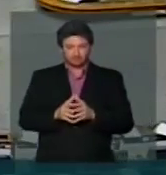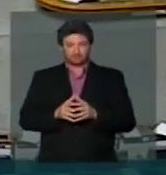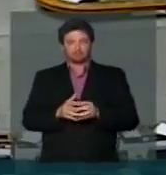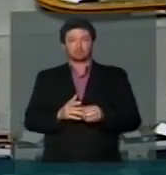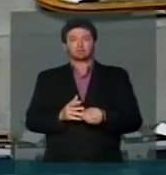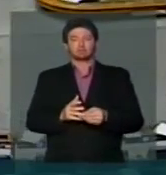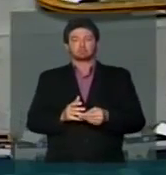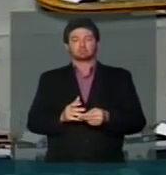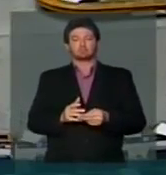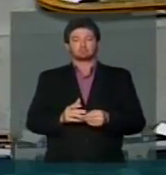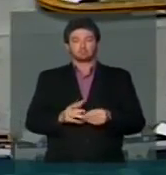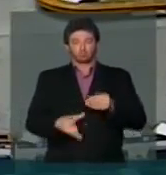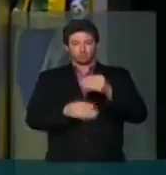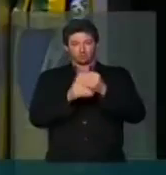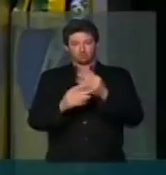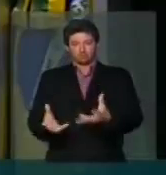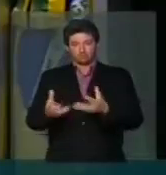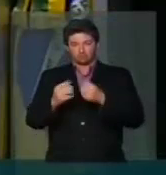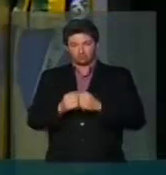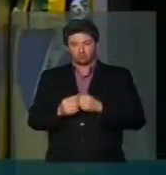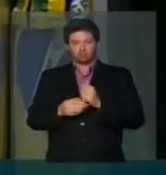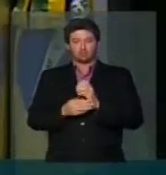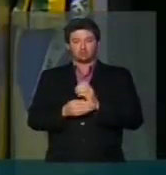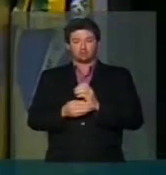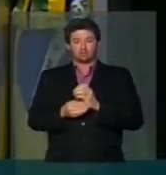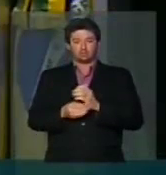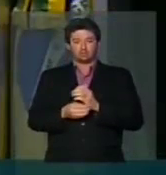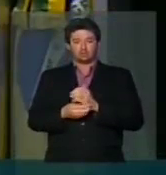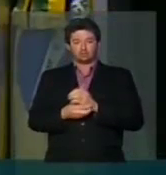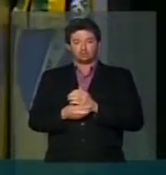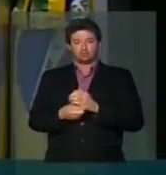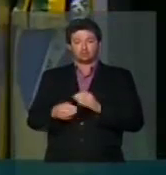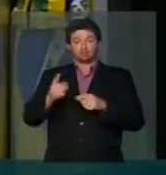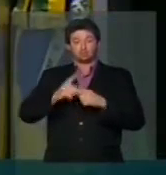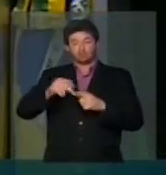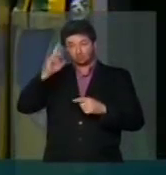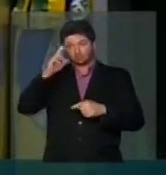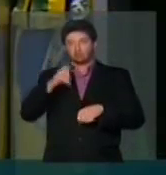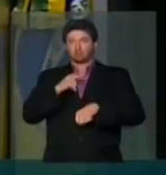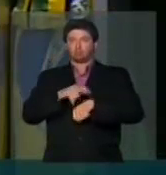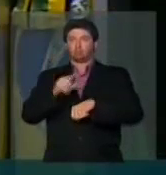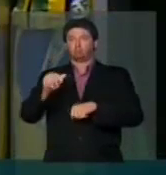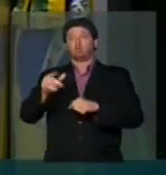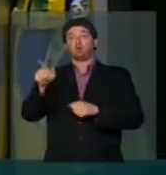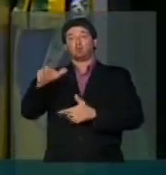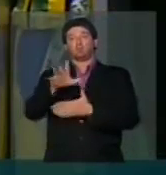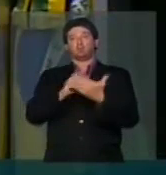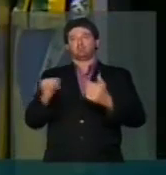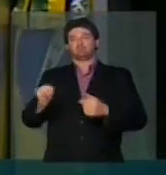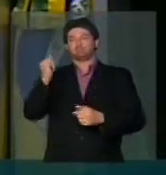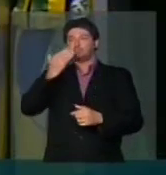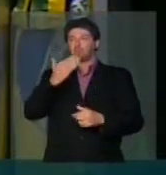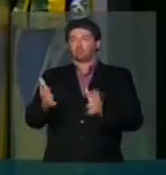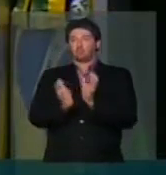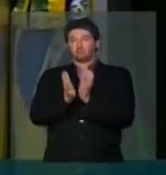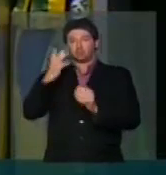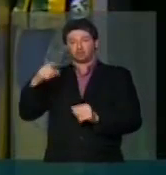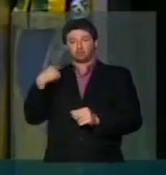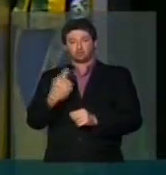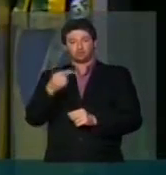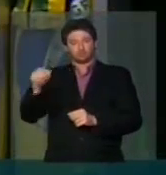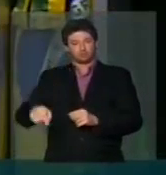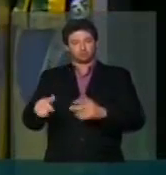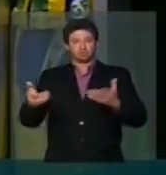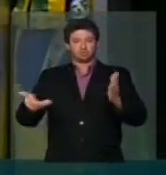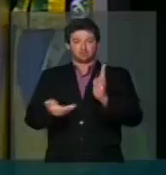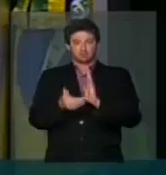acolho por inteiro a parte de Vossa Excelência e agradeço, já que Vossa Excelência já é, em tão pouco tempo, uma referência importante do partido, da oposição